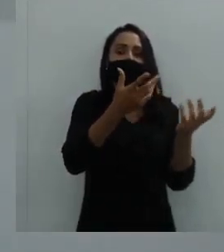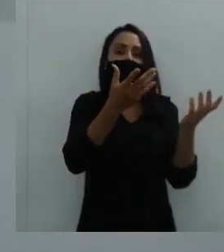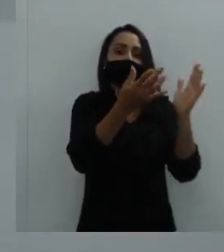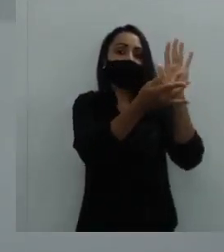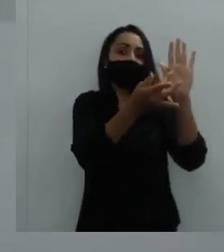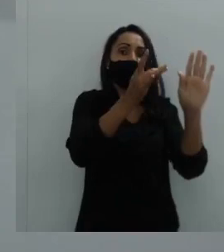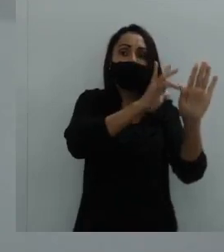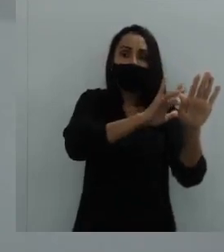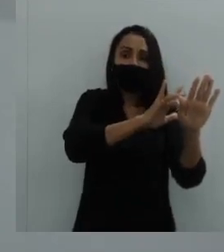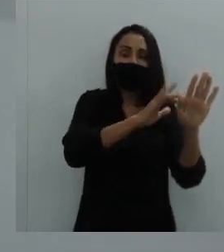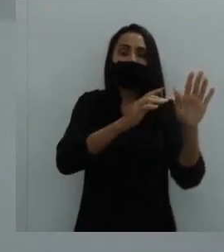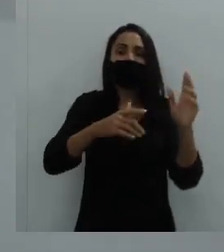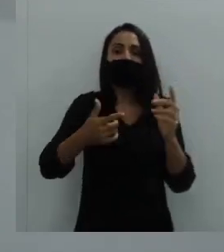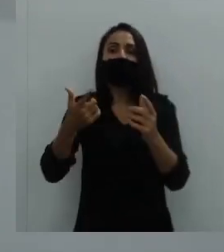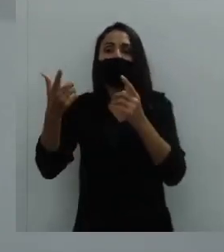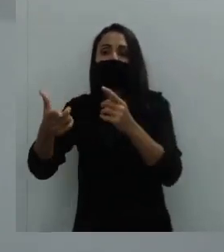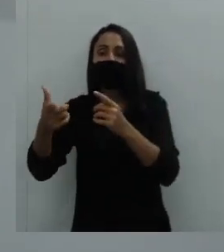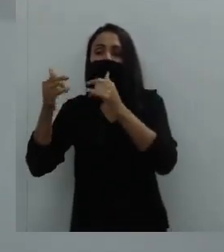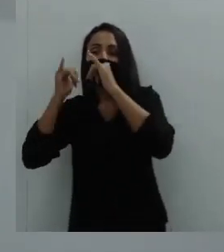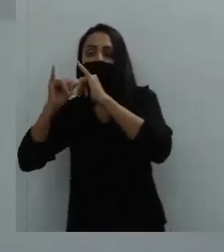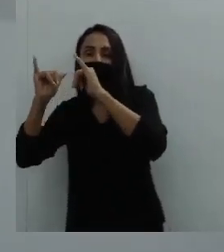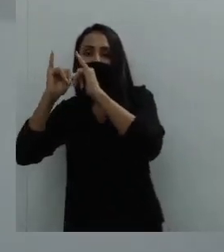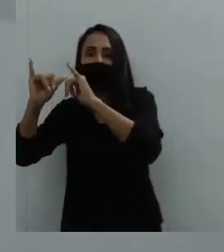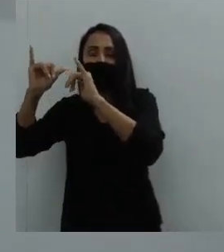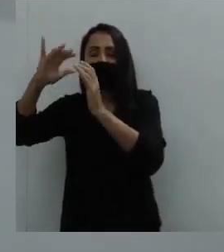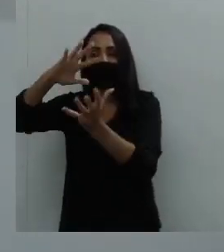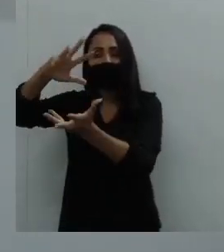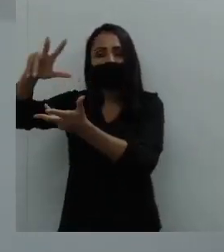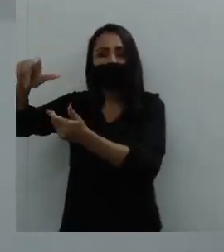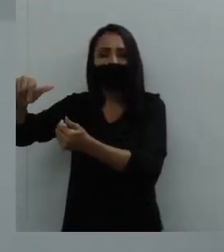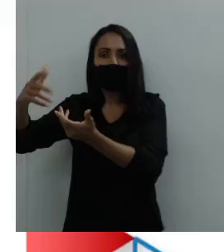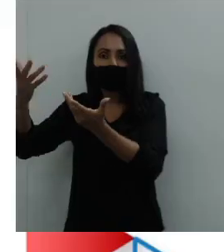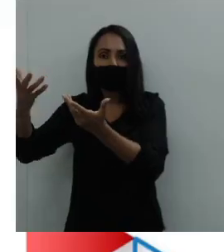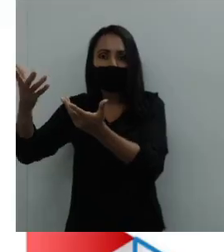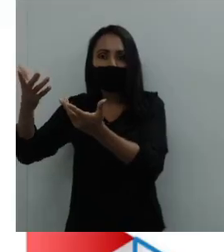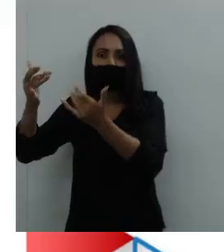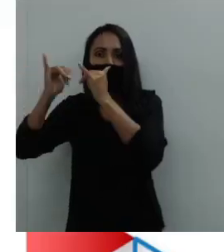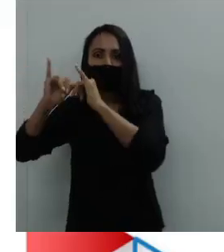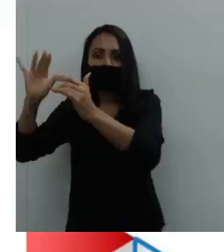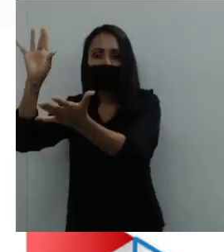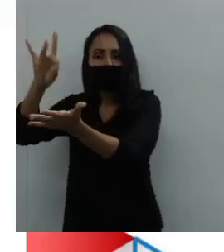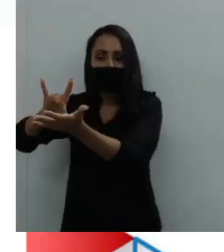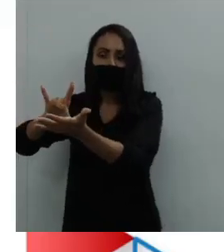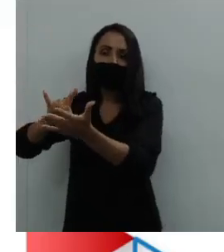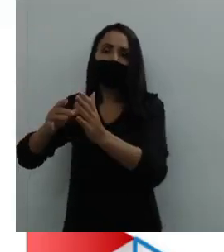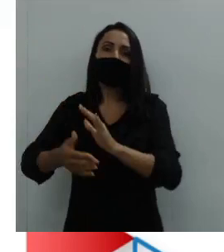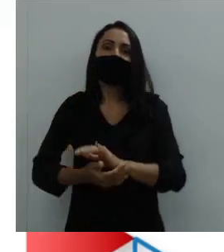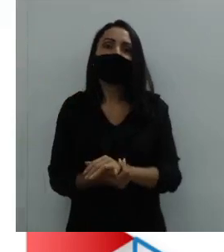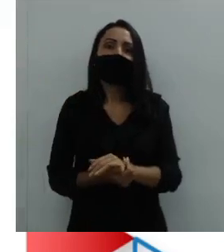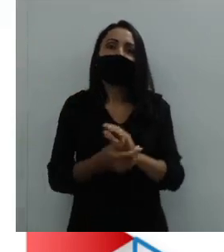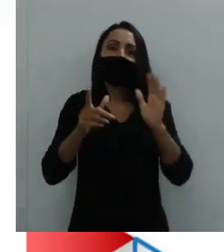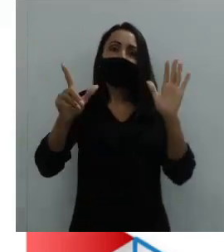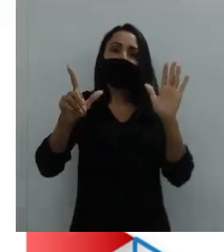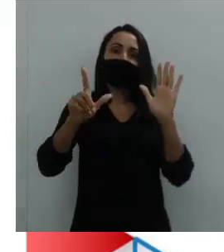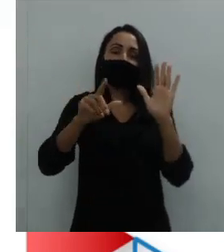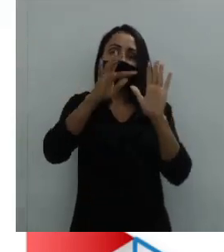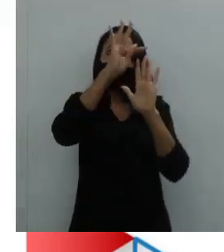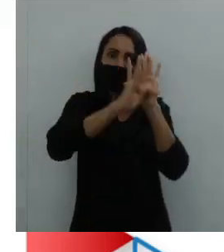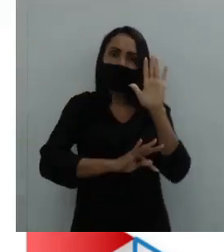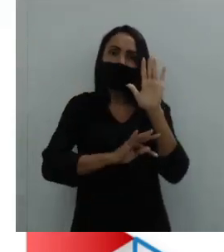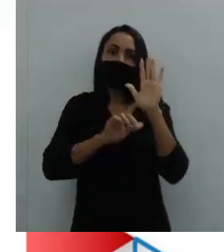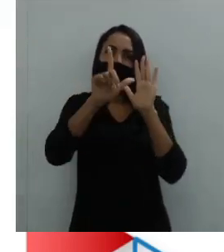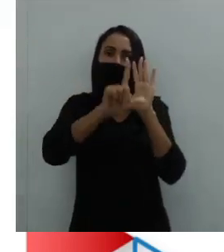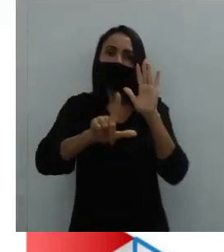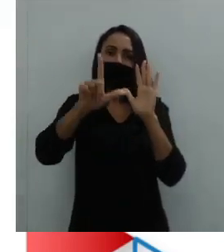denotativo é a informação. Na tela, trago para vocês. O texto literário é destinado